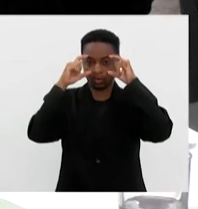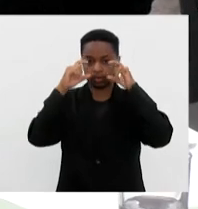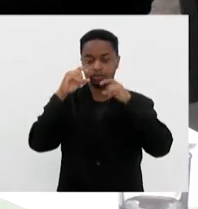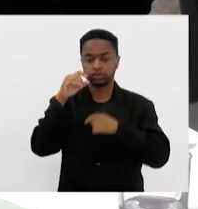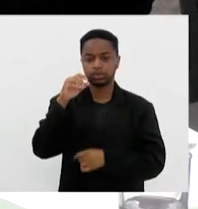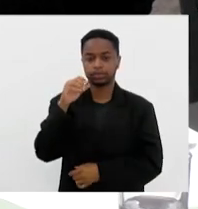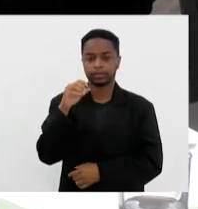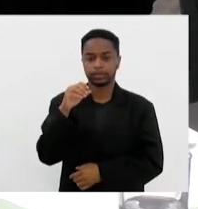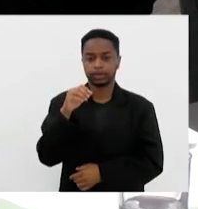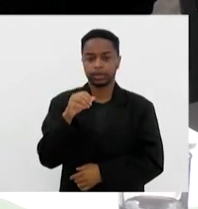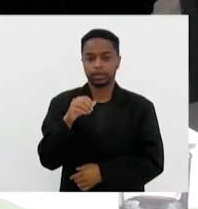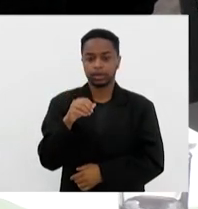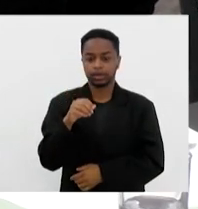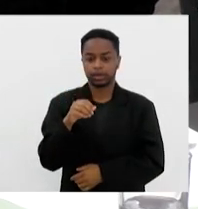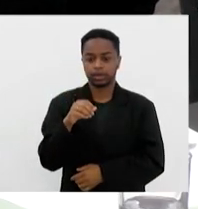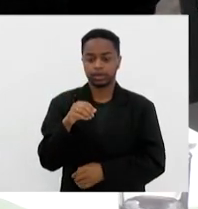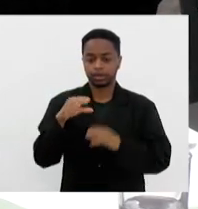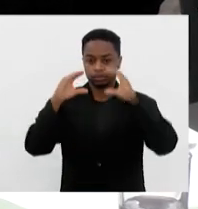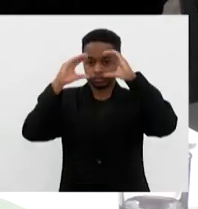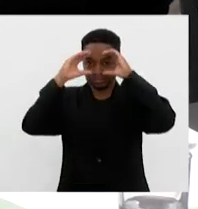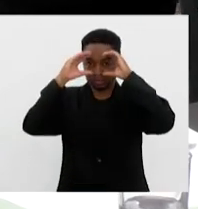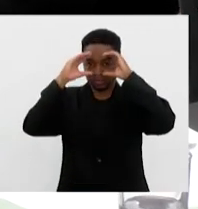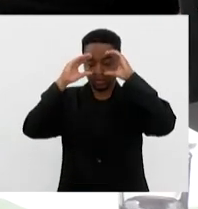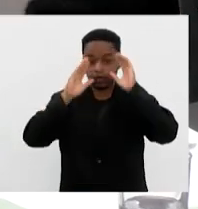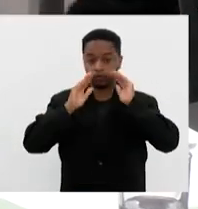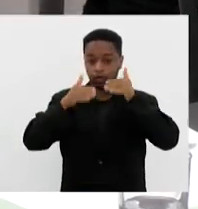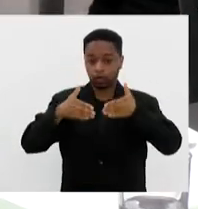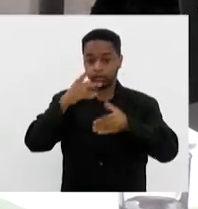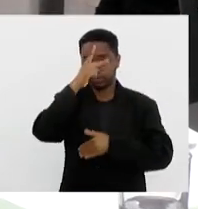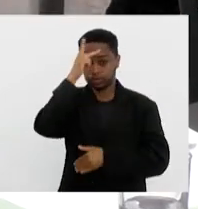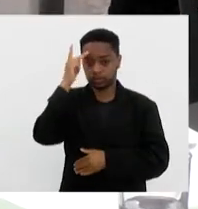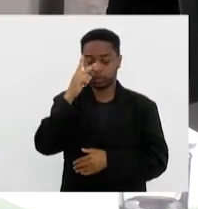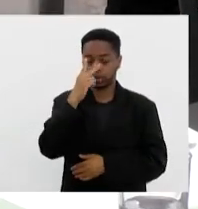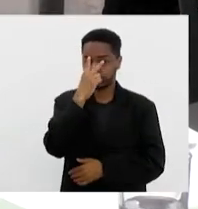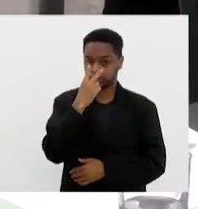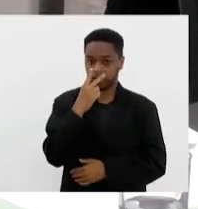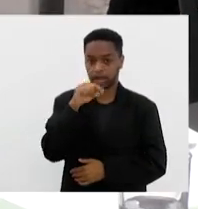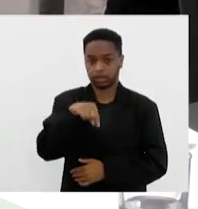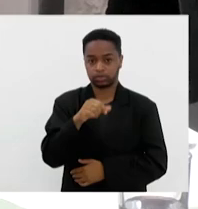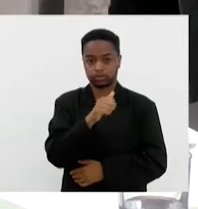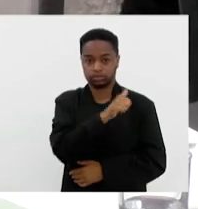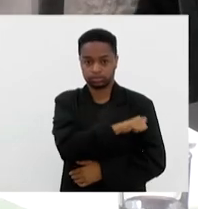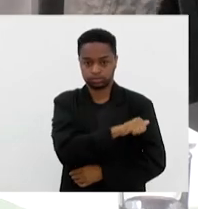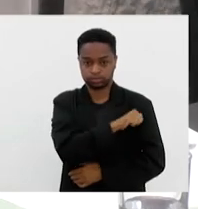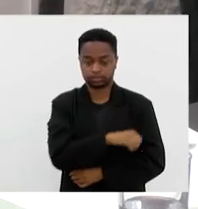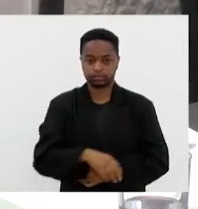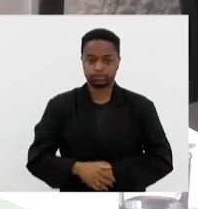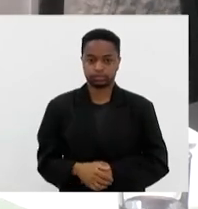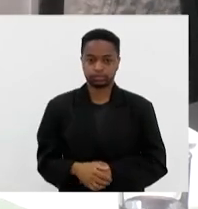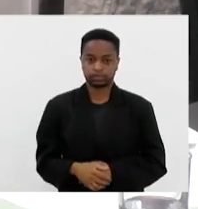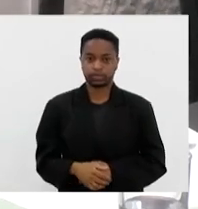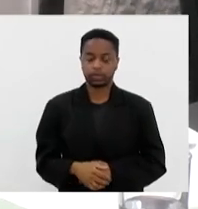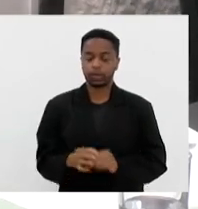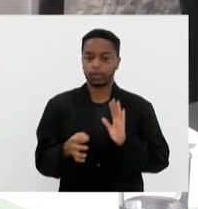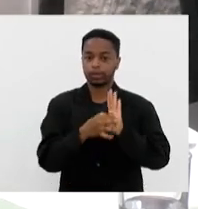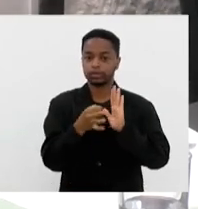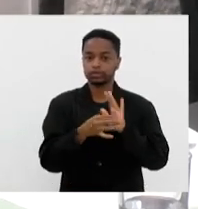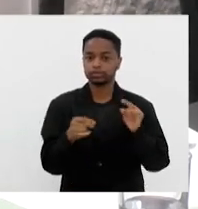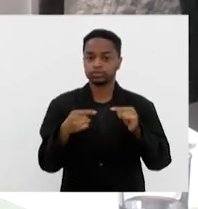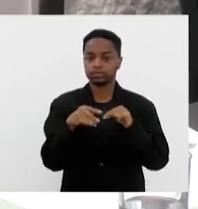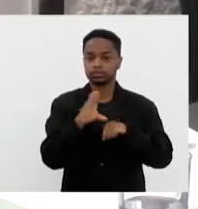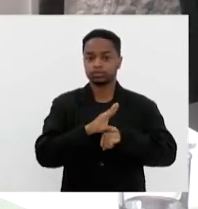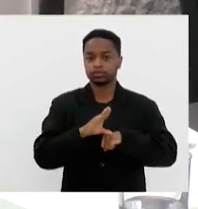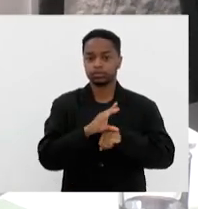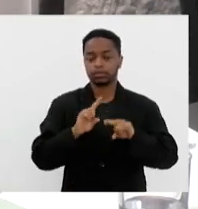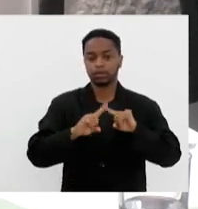de áudio descrição para pessoas com deficiência visual no âmbito do Estado do Rio de Janeiro. O parecer do deputado doutor Serginho é pela constitucionalidade